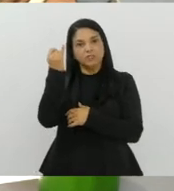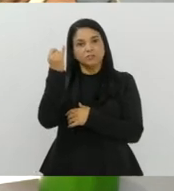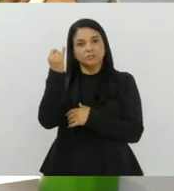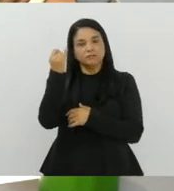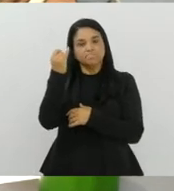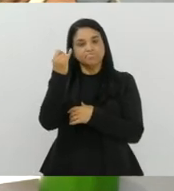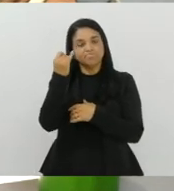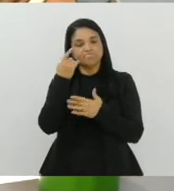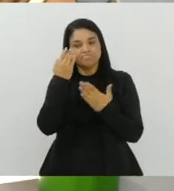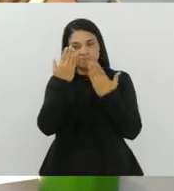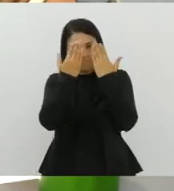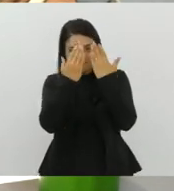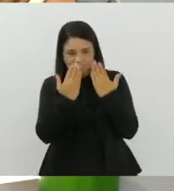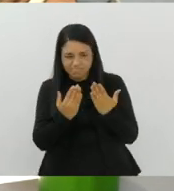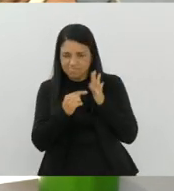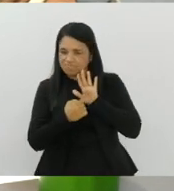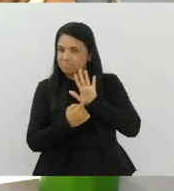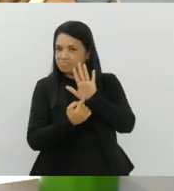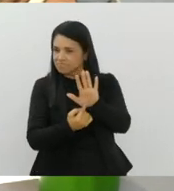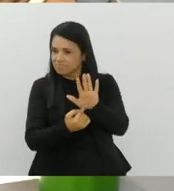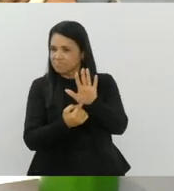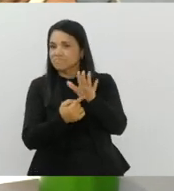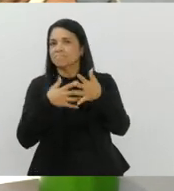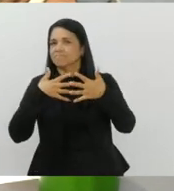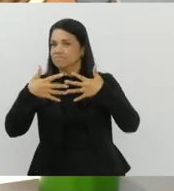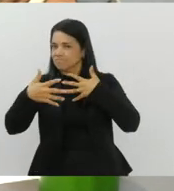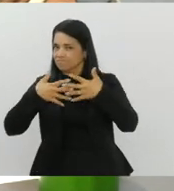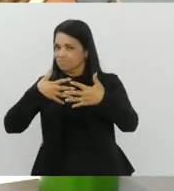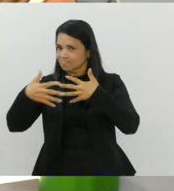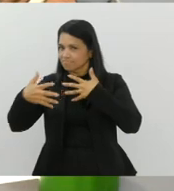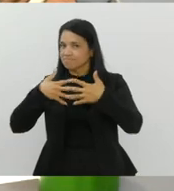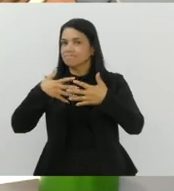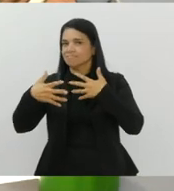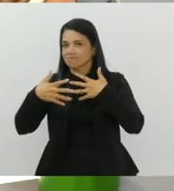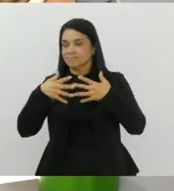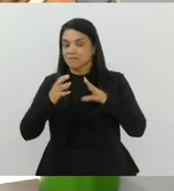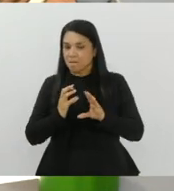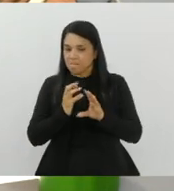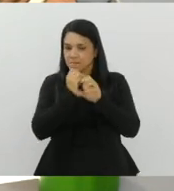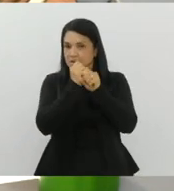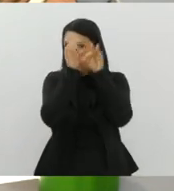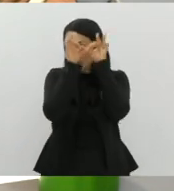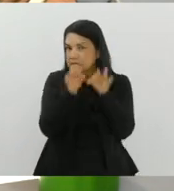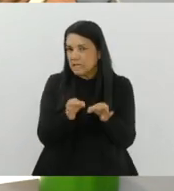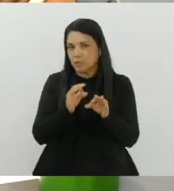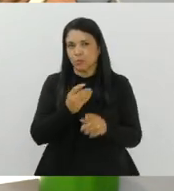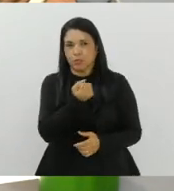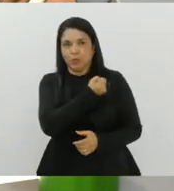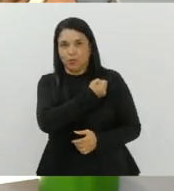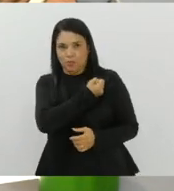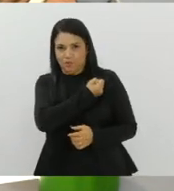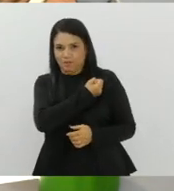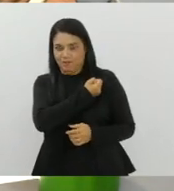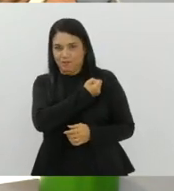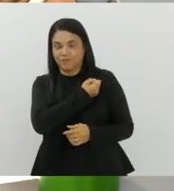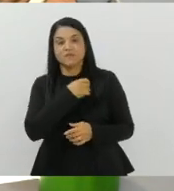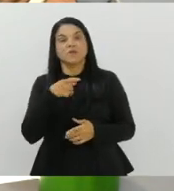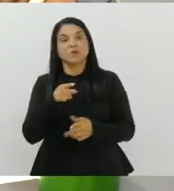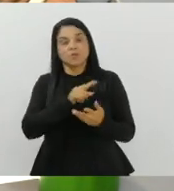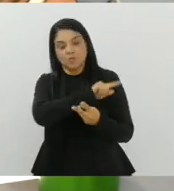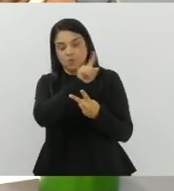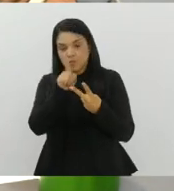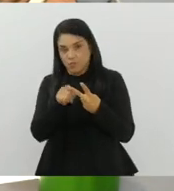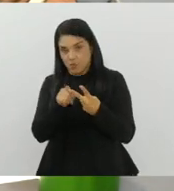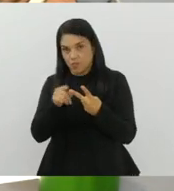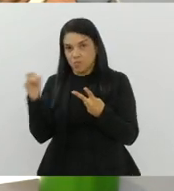desses planos de saúde. Matemática não mente, são números exatos. Um outro ponto importante, né, quando a gente fala assim,